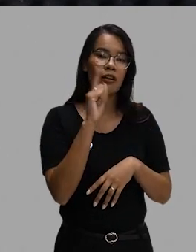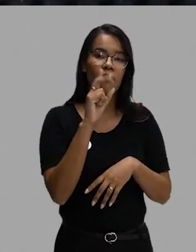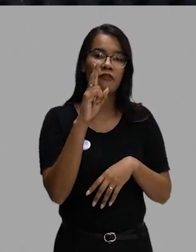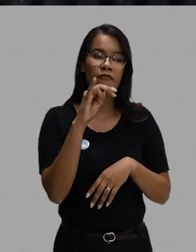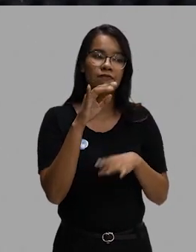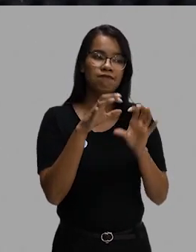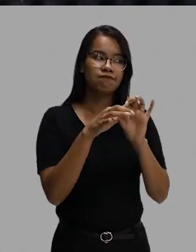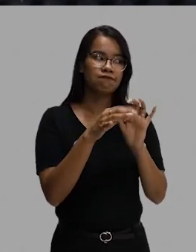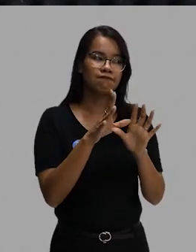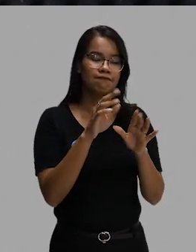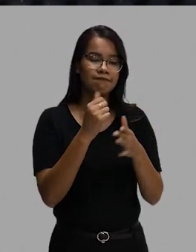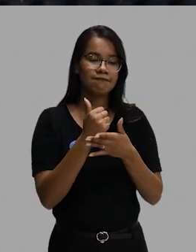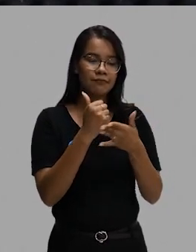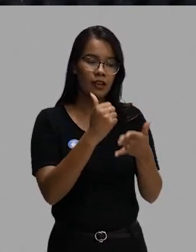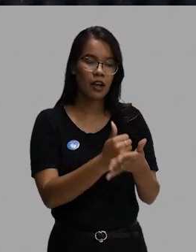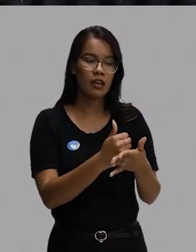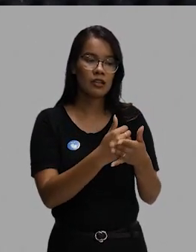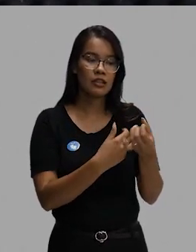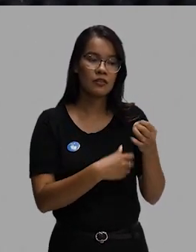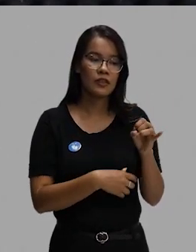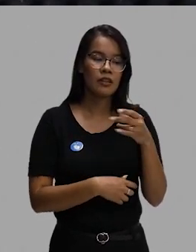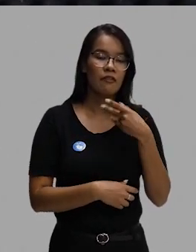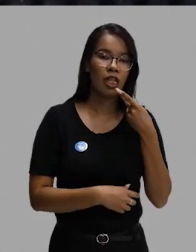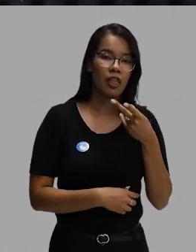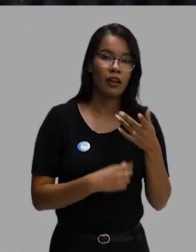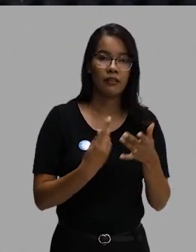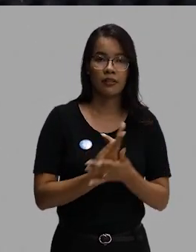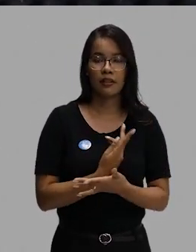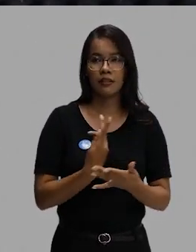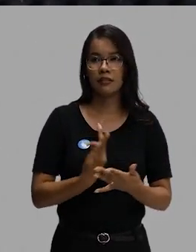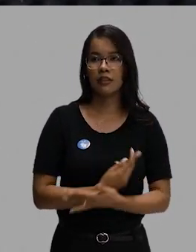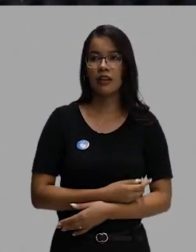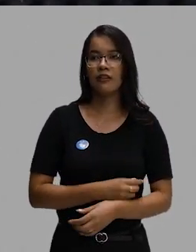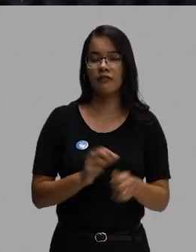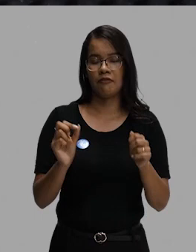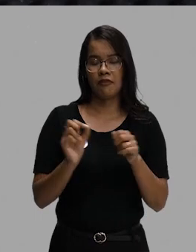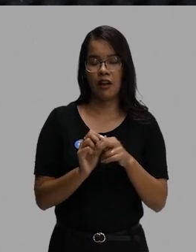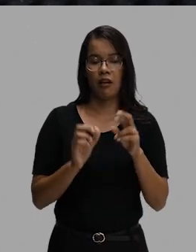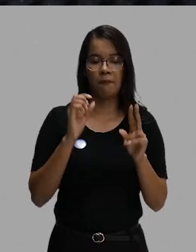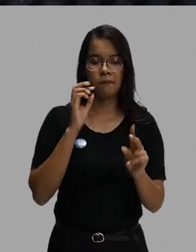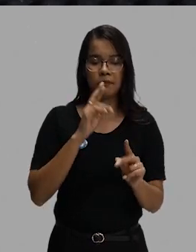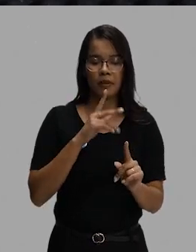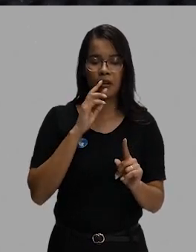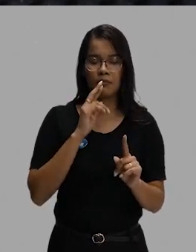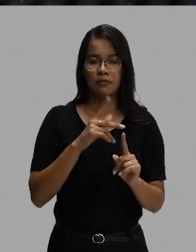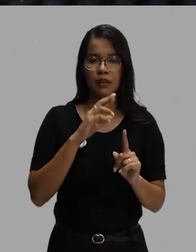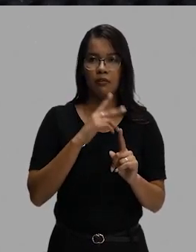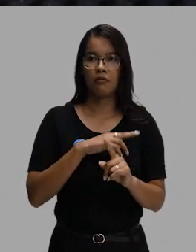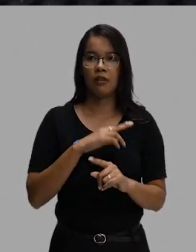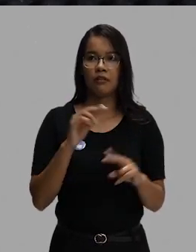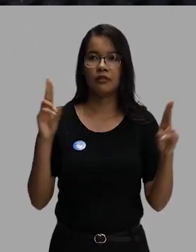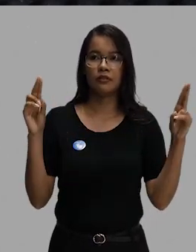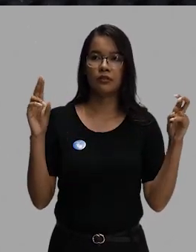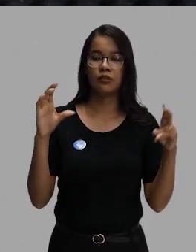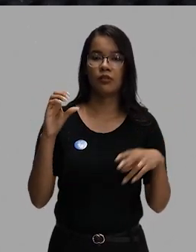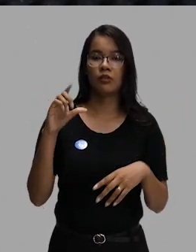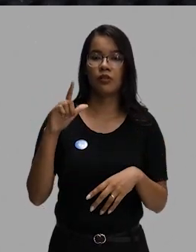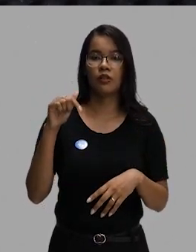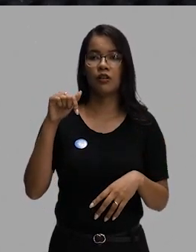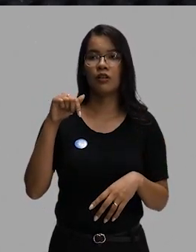num saquinho se você disser 5 pão. Ele faz uma crítica a um assunto chamado colocação